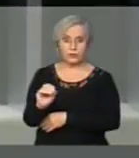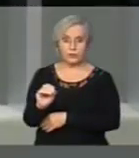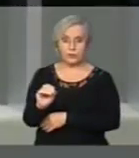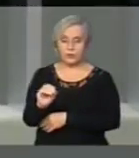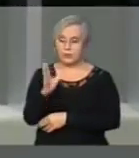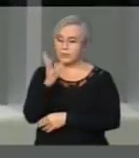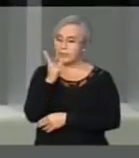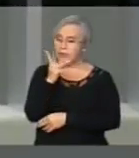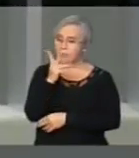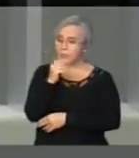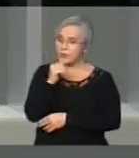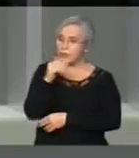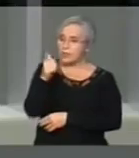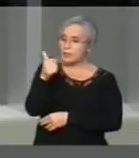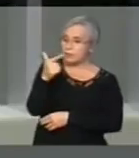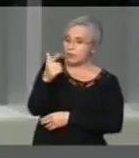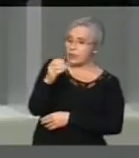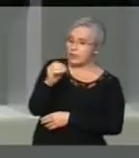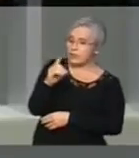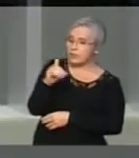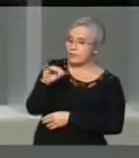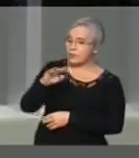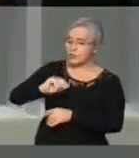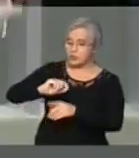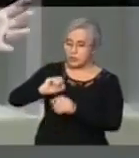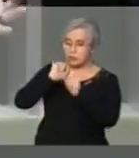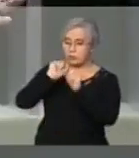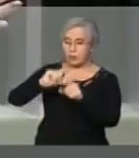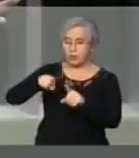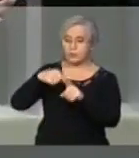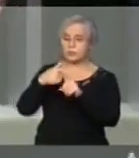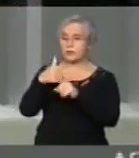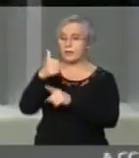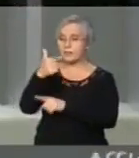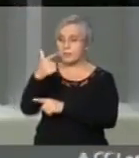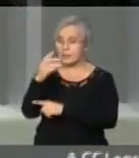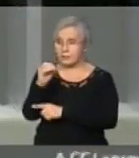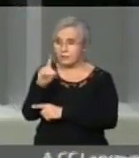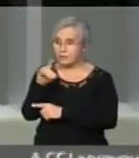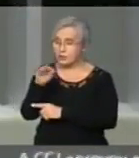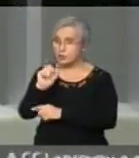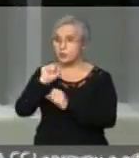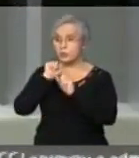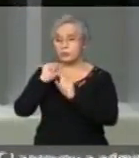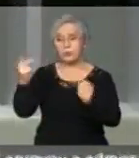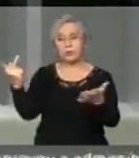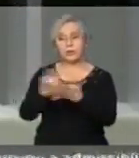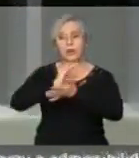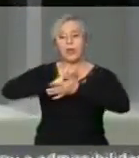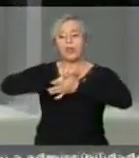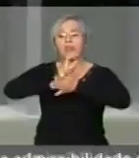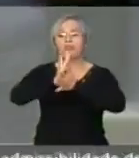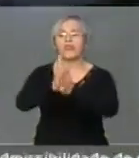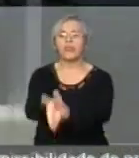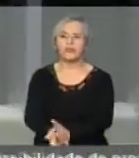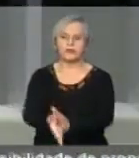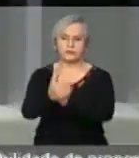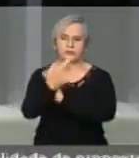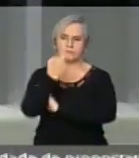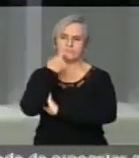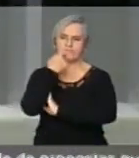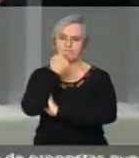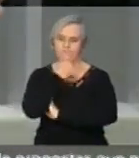120 dias, prorrogáveis por outros 120, é desastroso para algo que o Brasil tem ainda